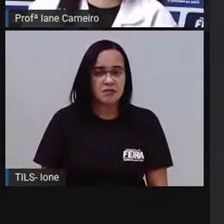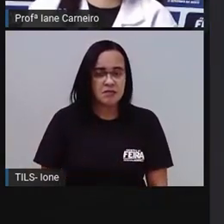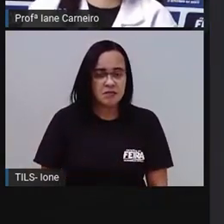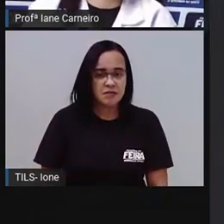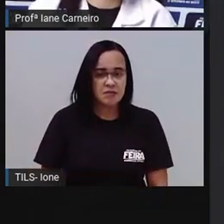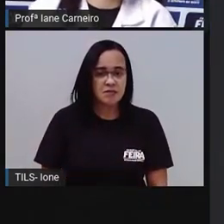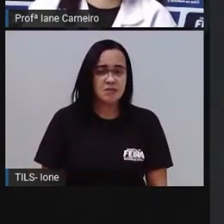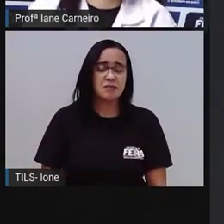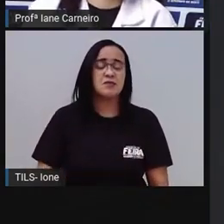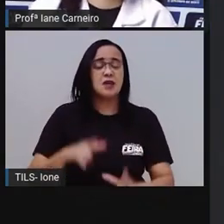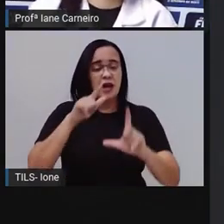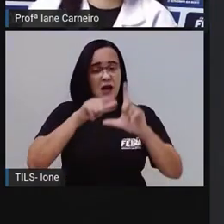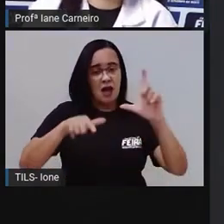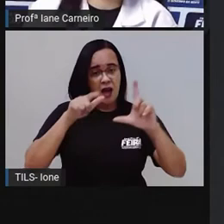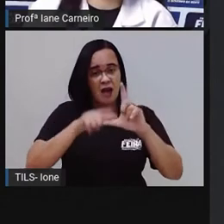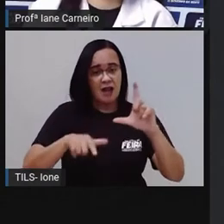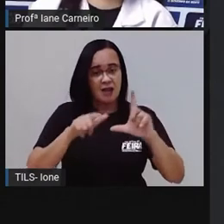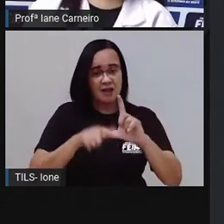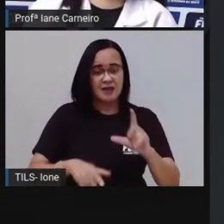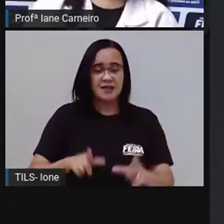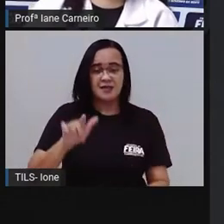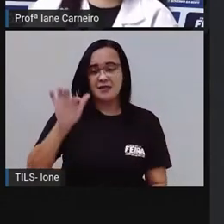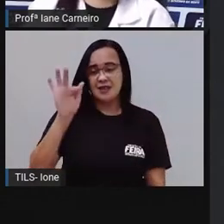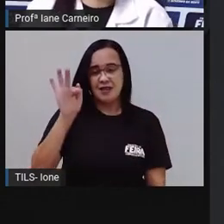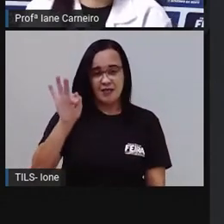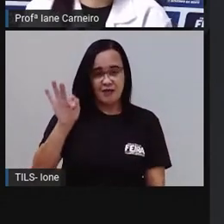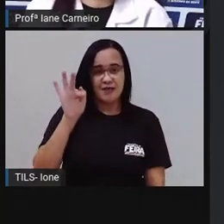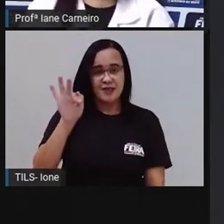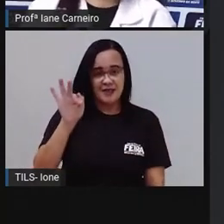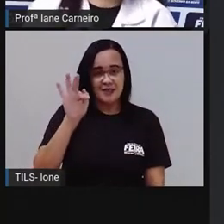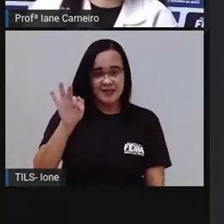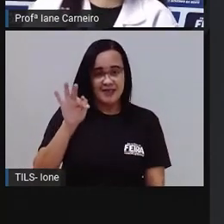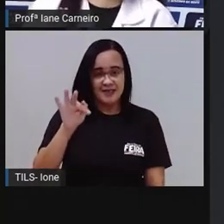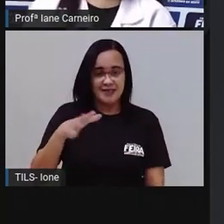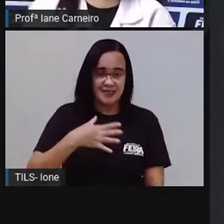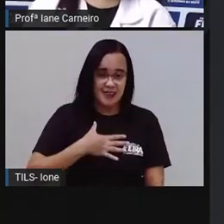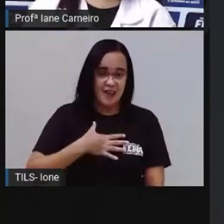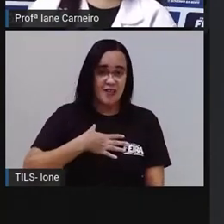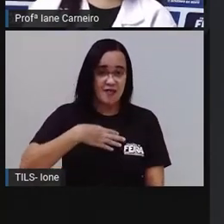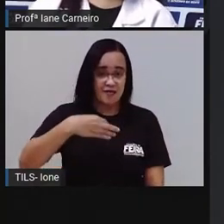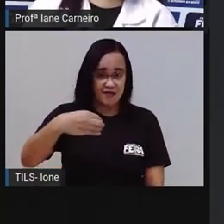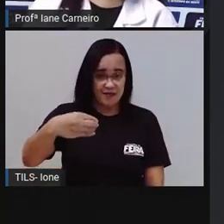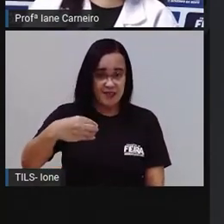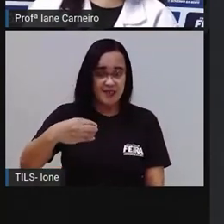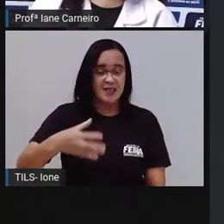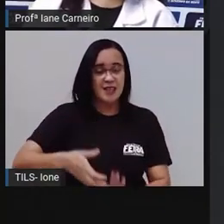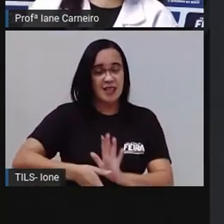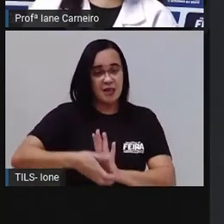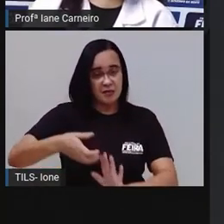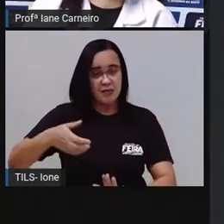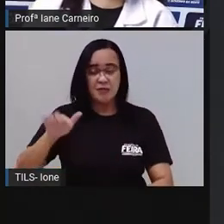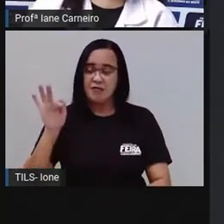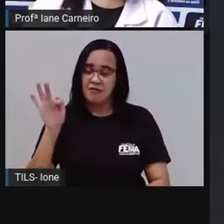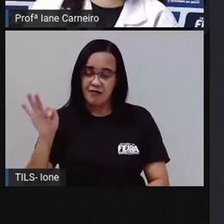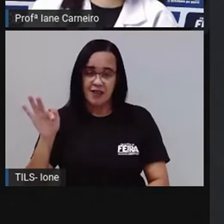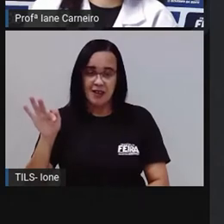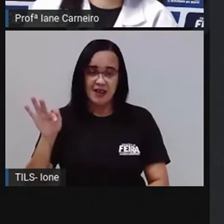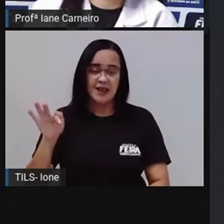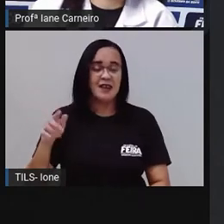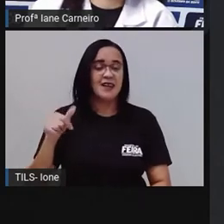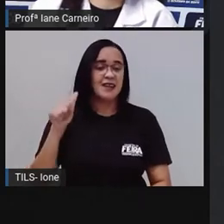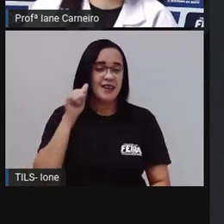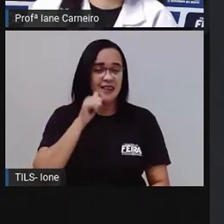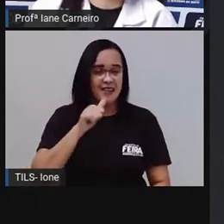A letra F, filha, menos F, ilha. E o que é? Uma